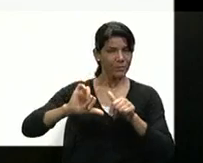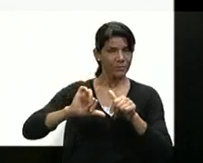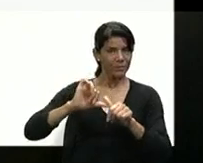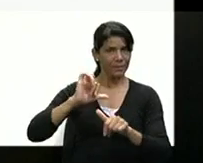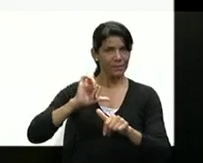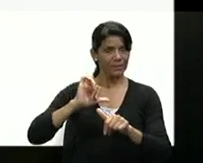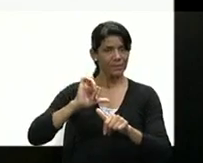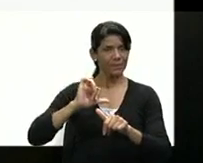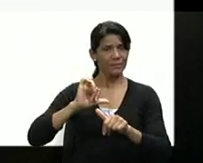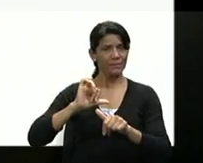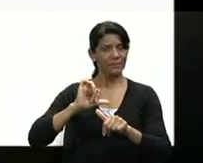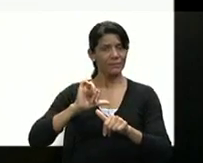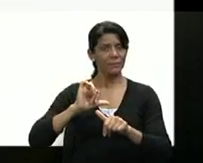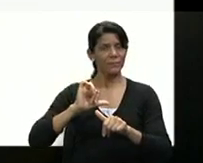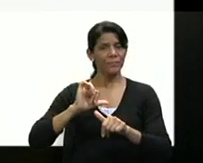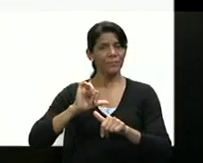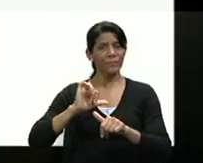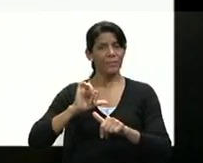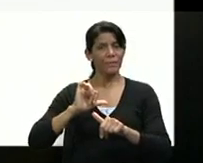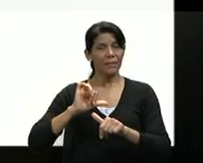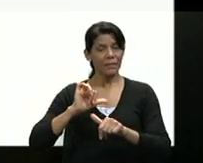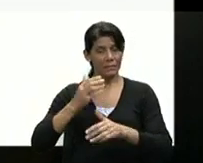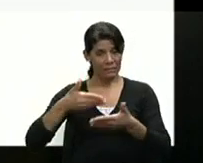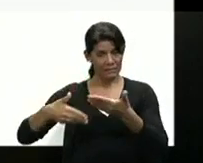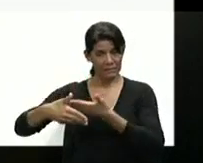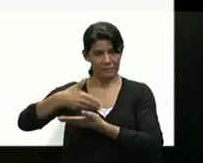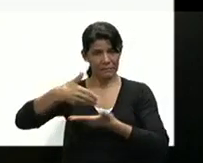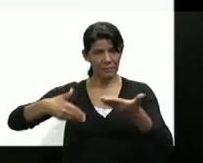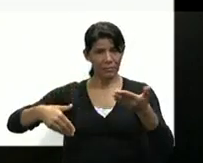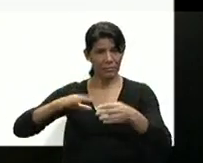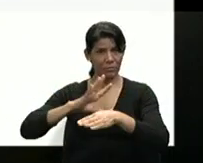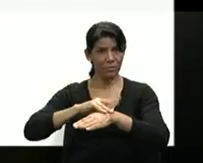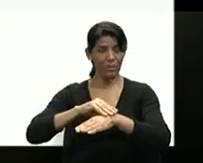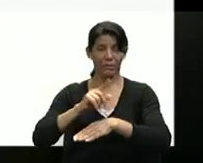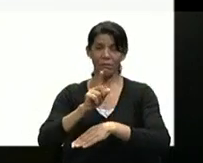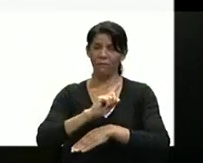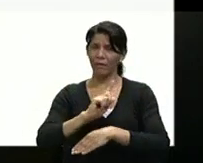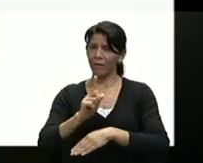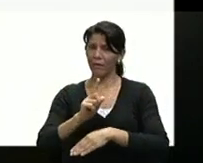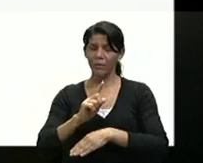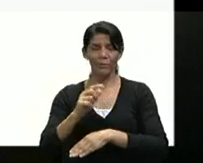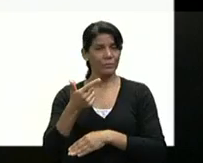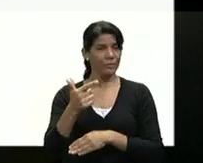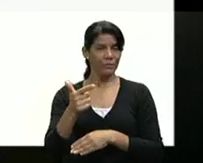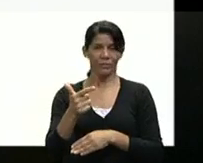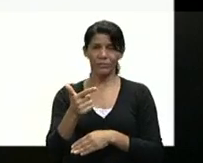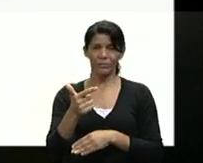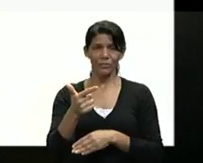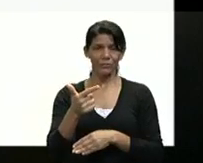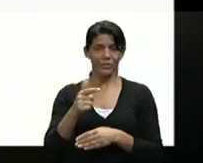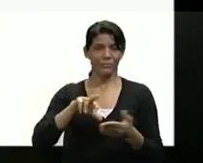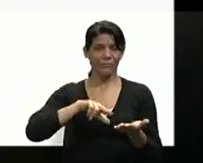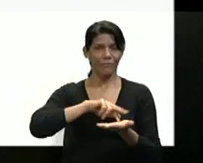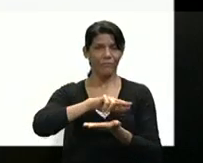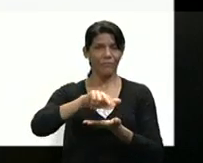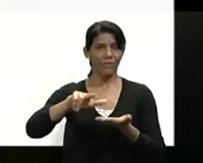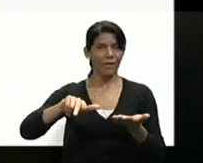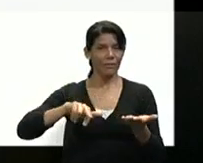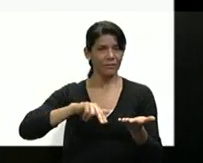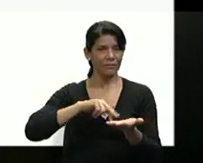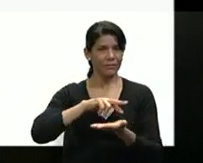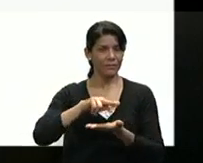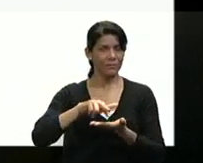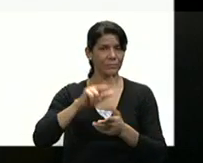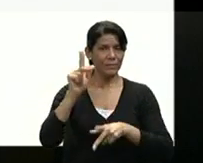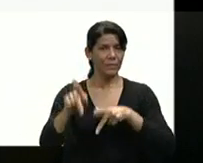na transição epidemiológica, elas não sofreram variação